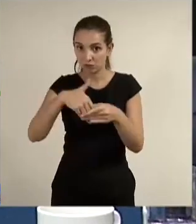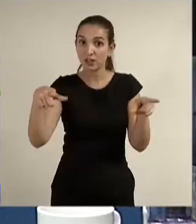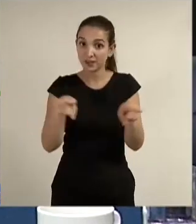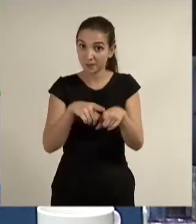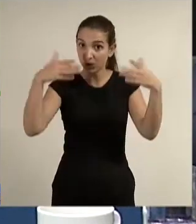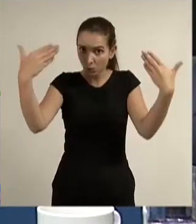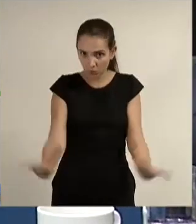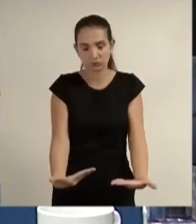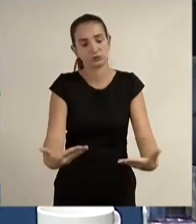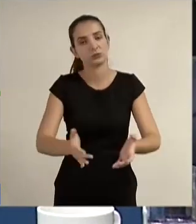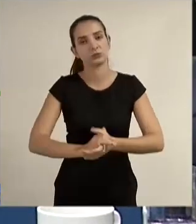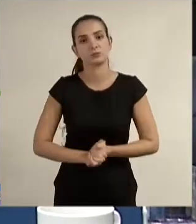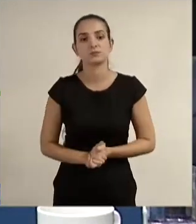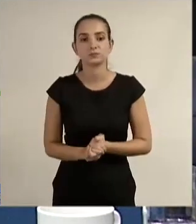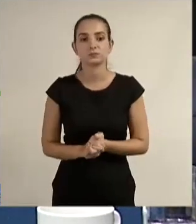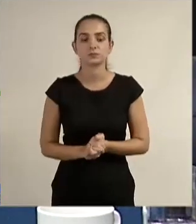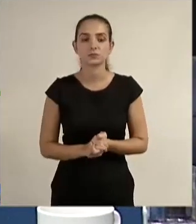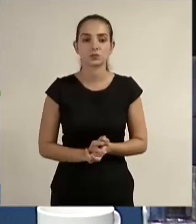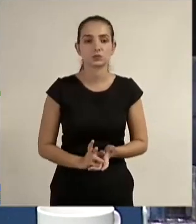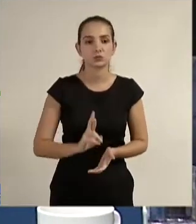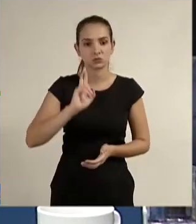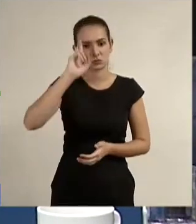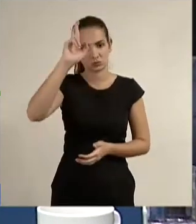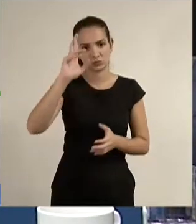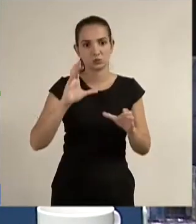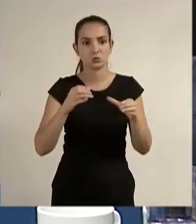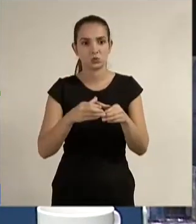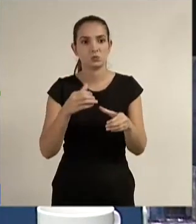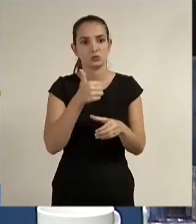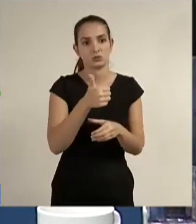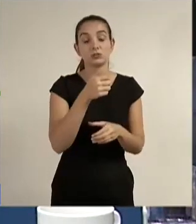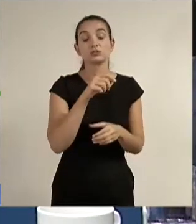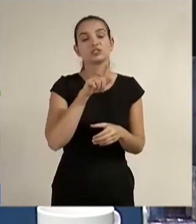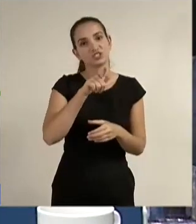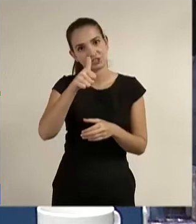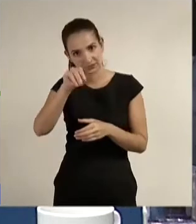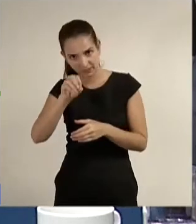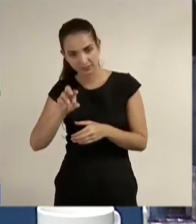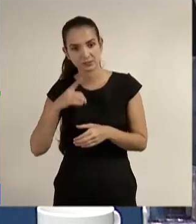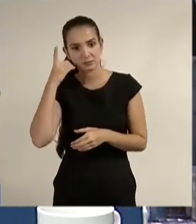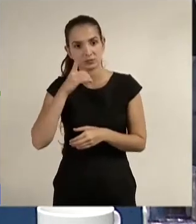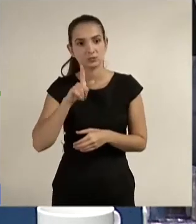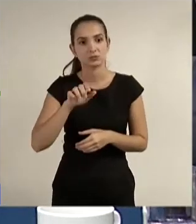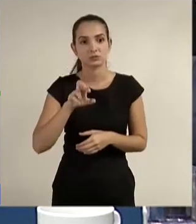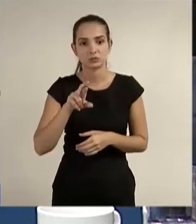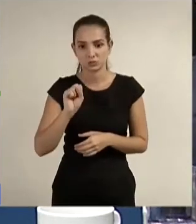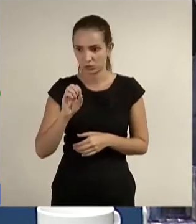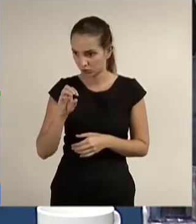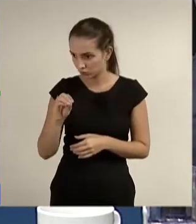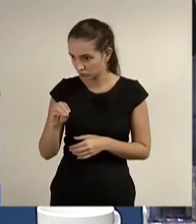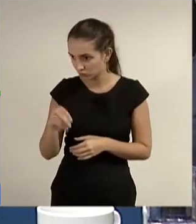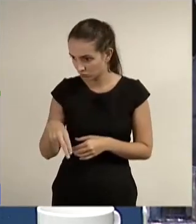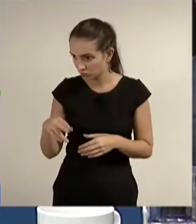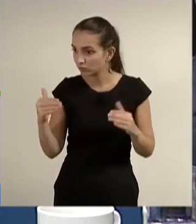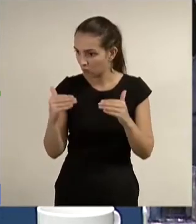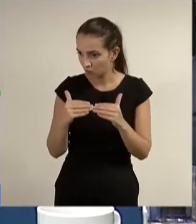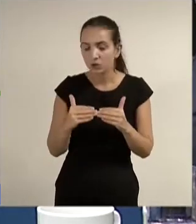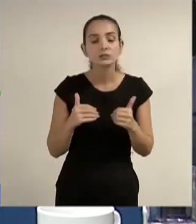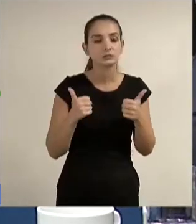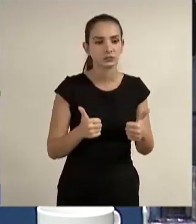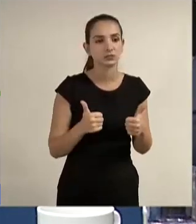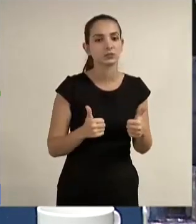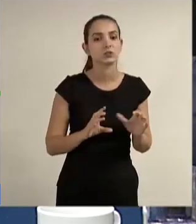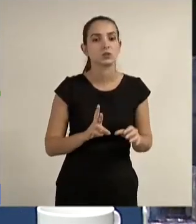foi apresentado hoje. Líder do bloco G10, deputado Gerson Claro, de acordo. Líder do